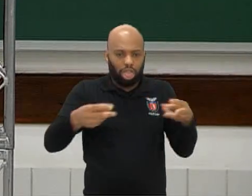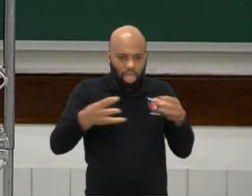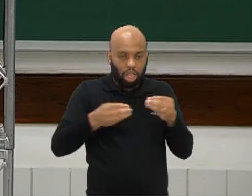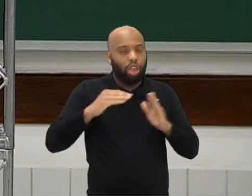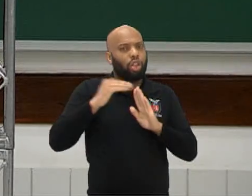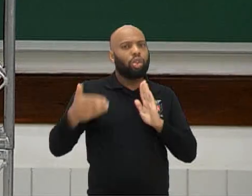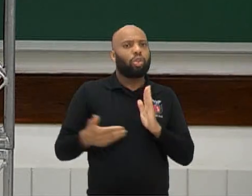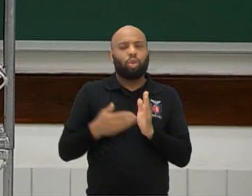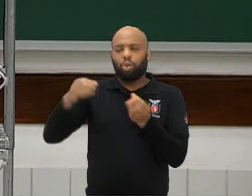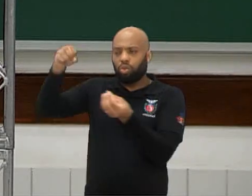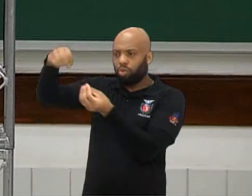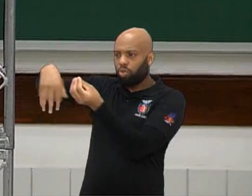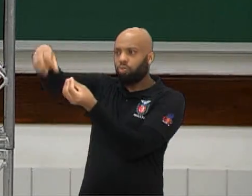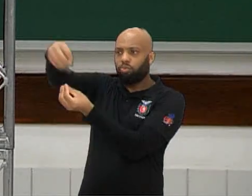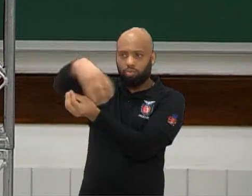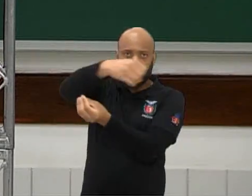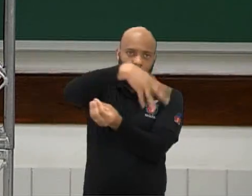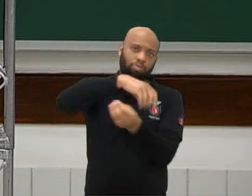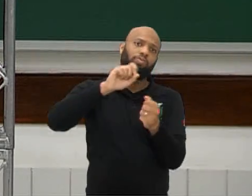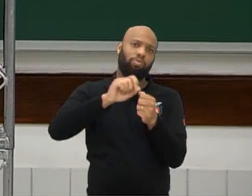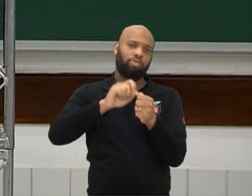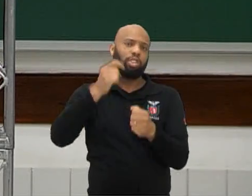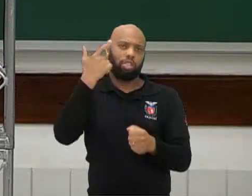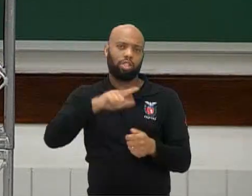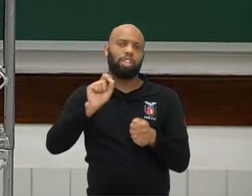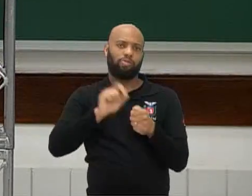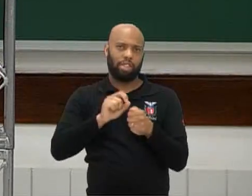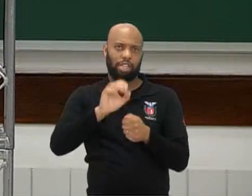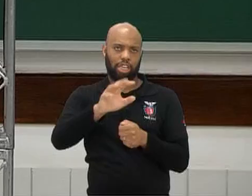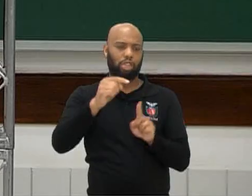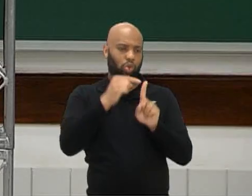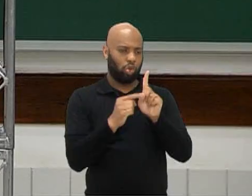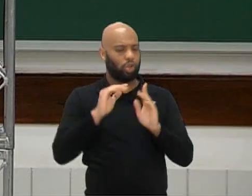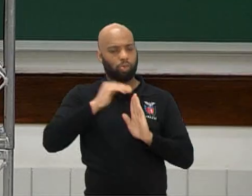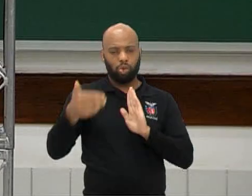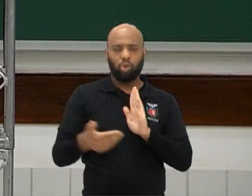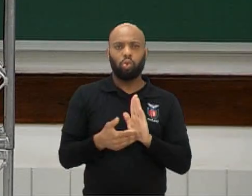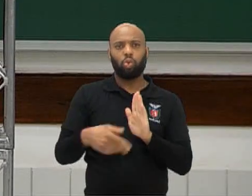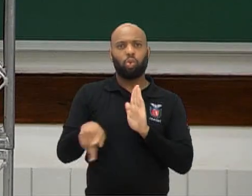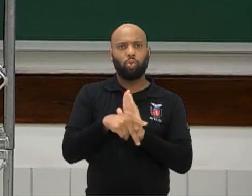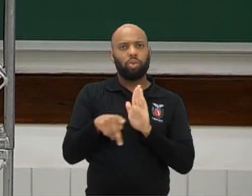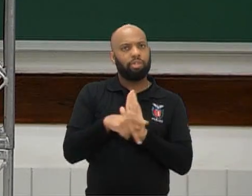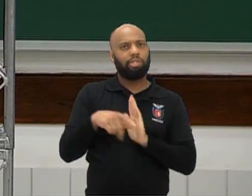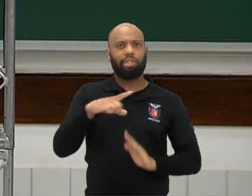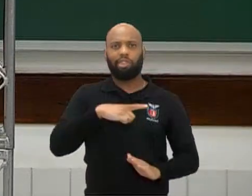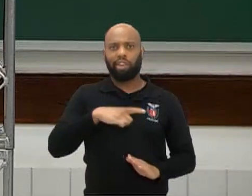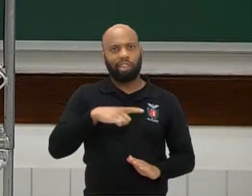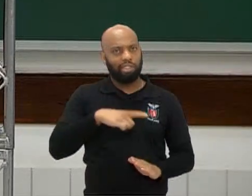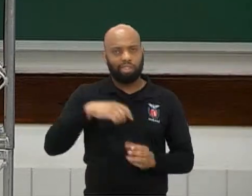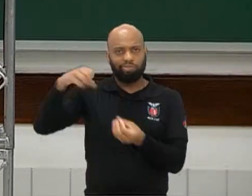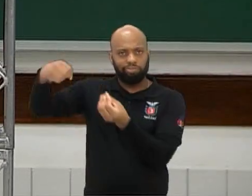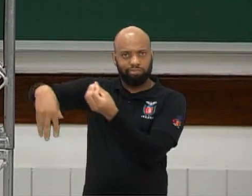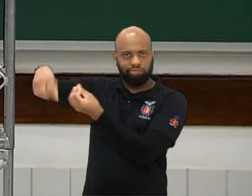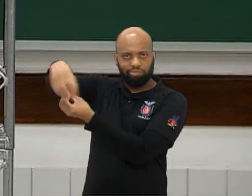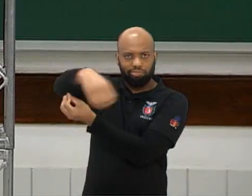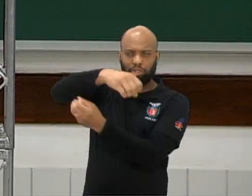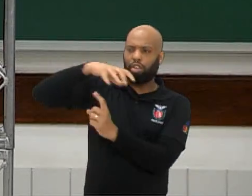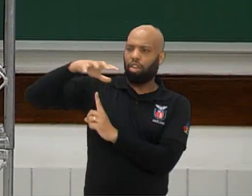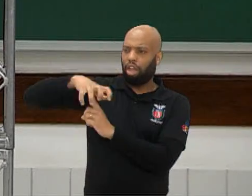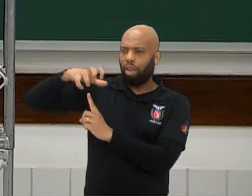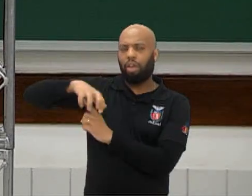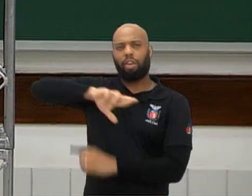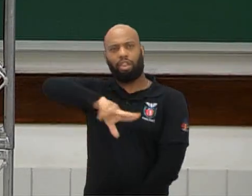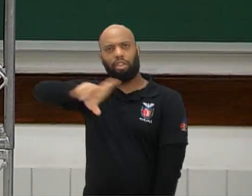pessoal. Todo o fungo, todas as espécies de mofos, bolores, leveduras, cogumelos